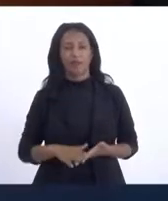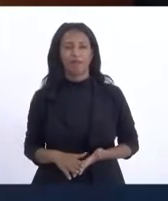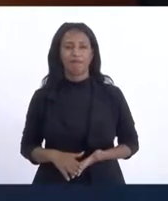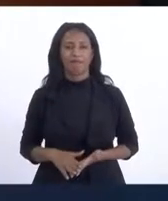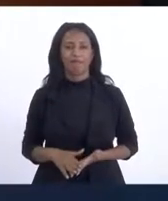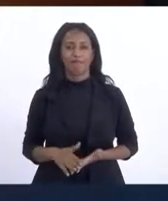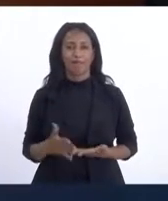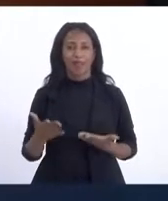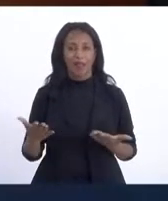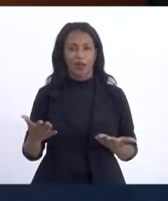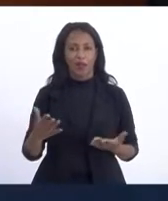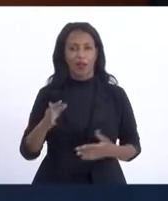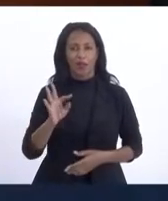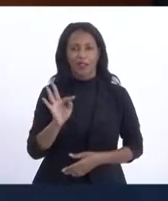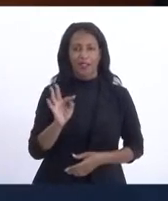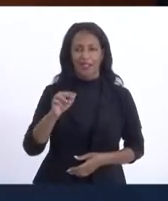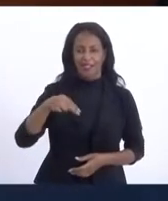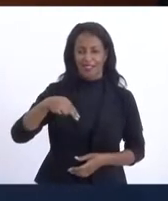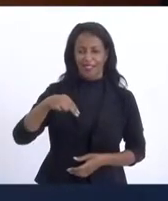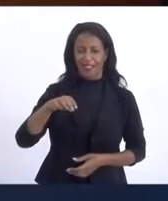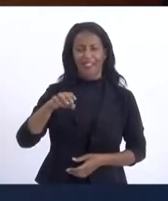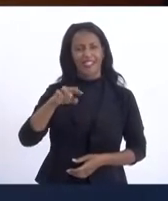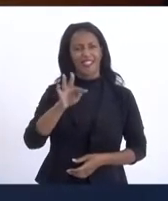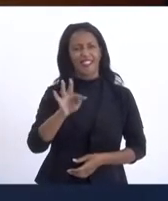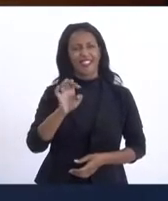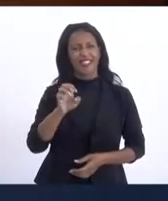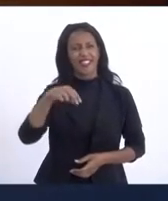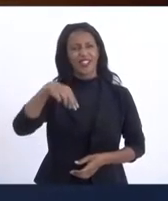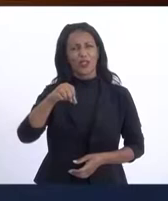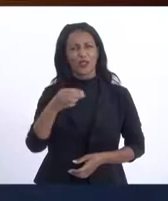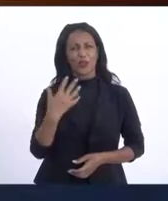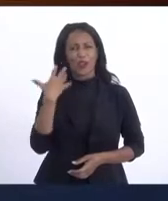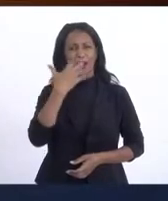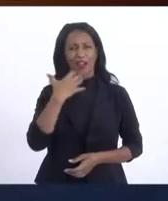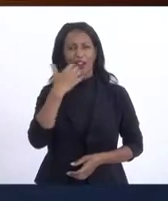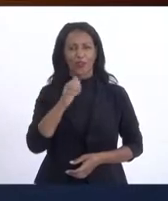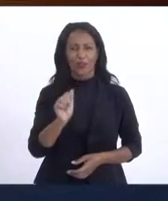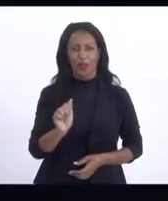recentemente, tenor Alfredão.